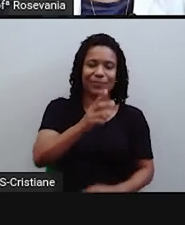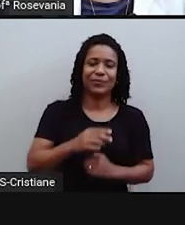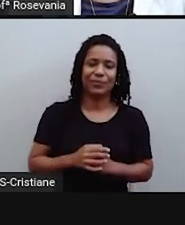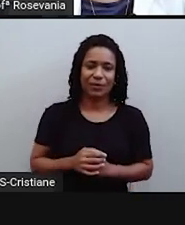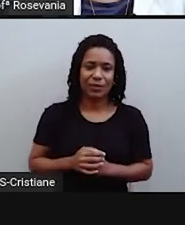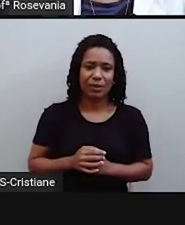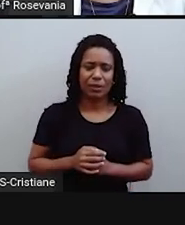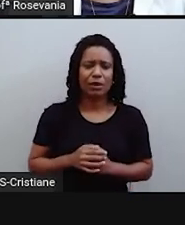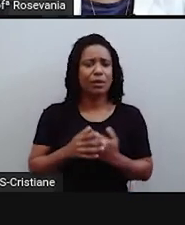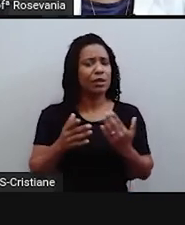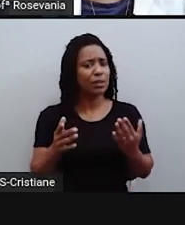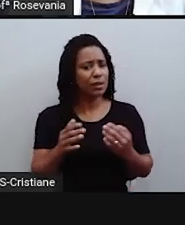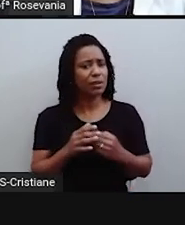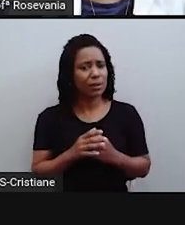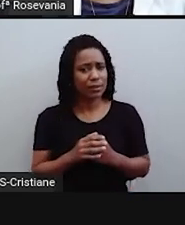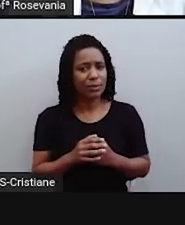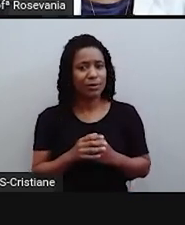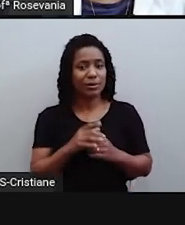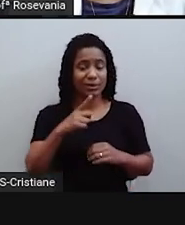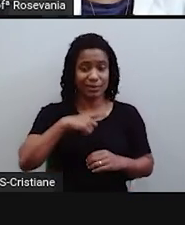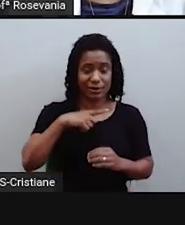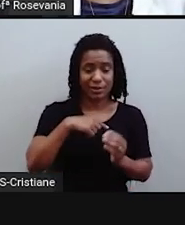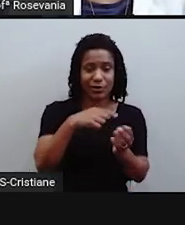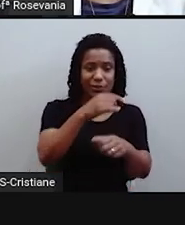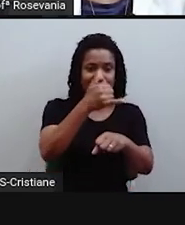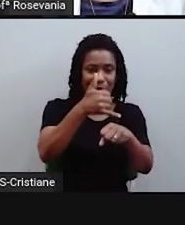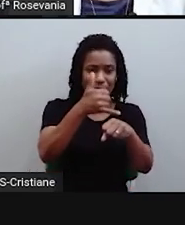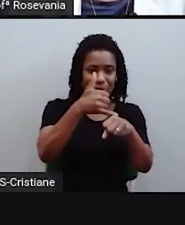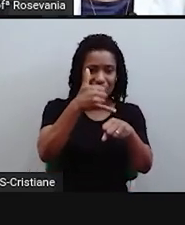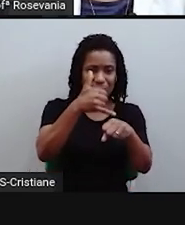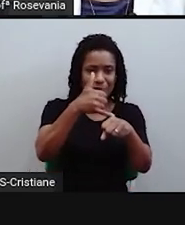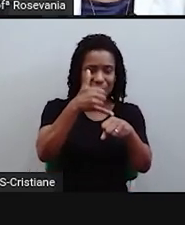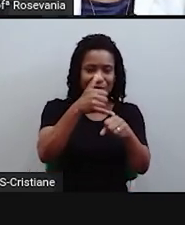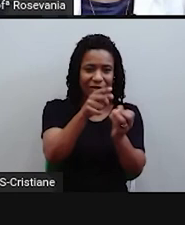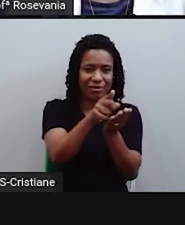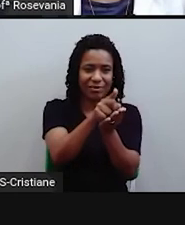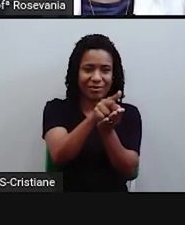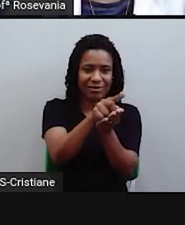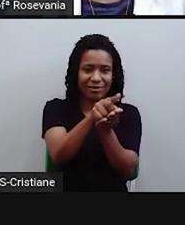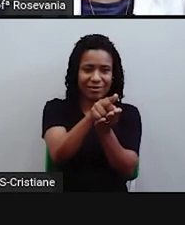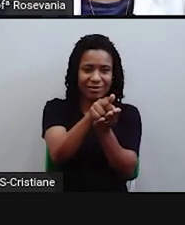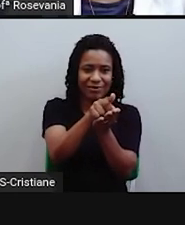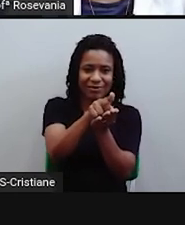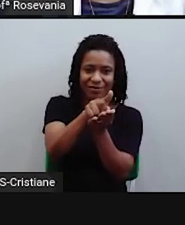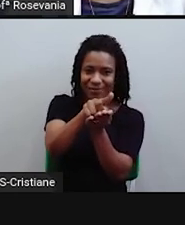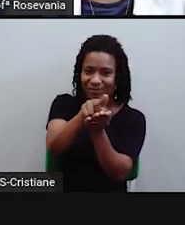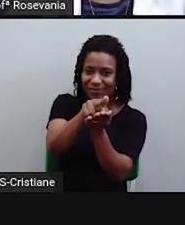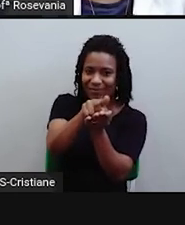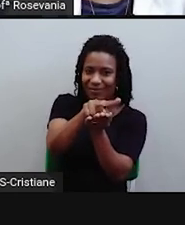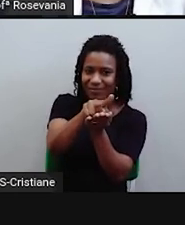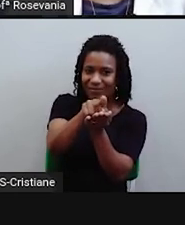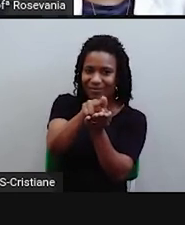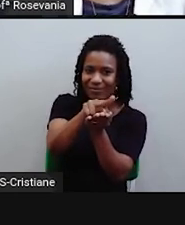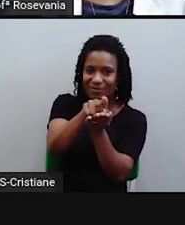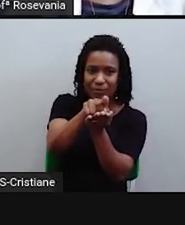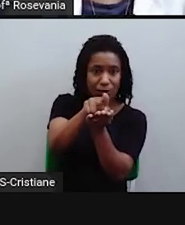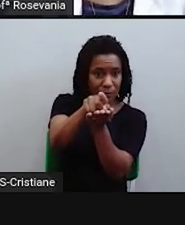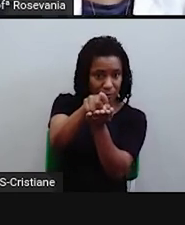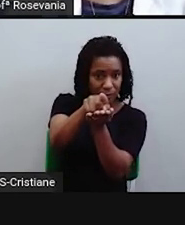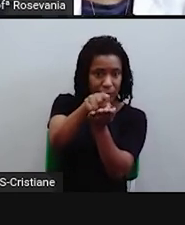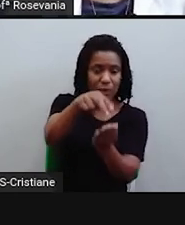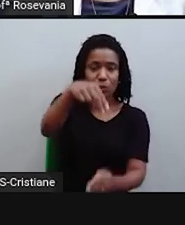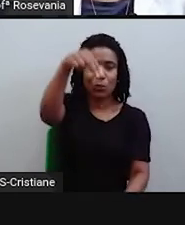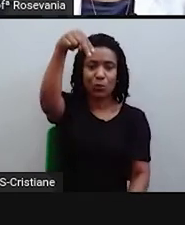Porque ele tem essa parte imatada, que é um imã, né? E que traz essa, e traz ela sempre para esse